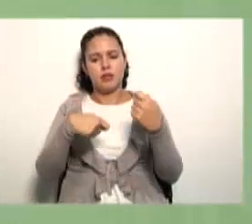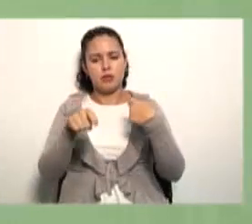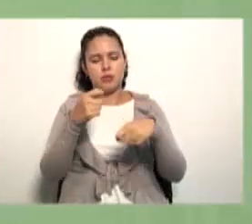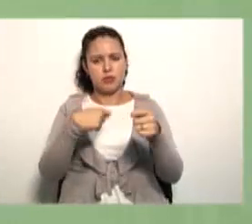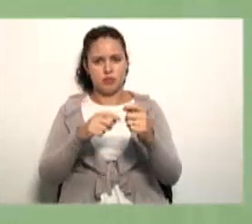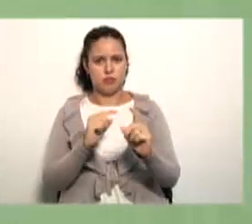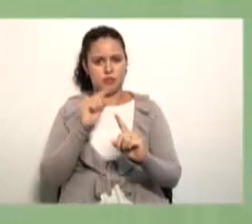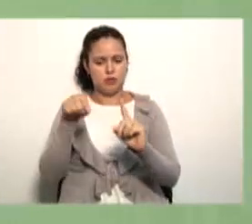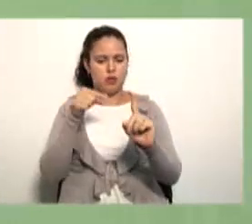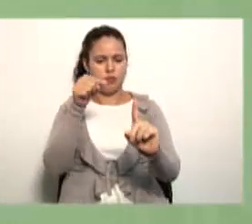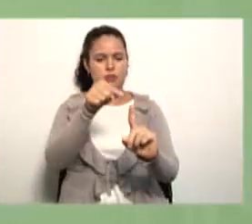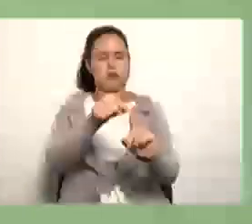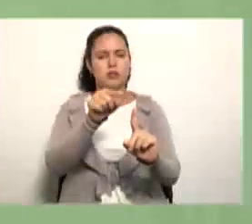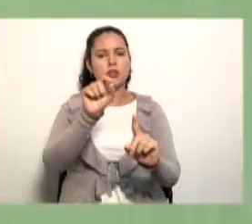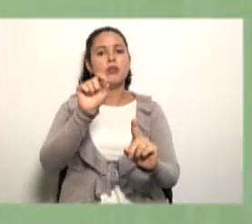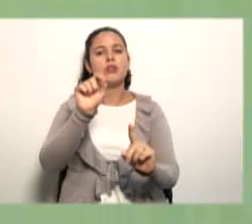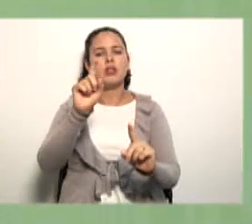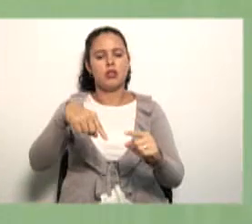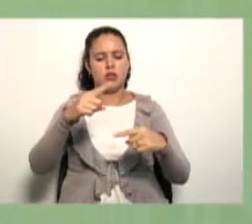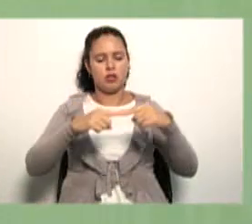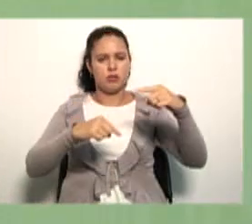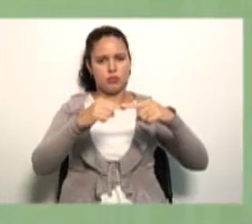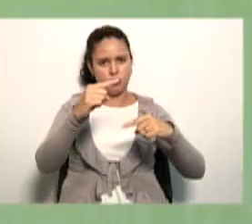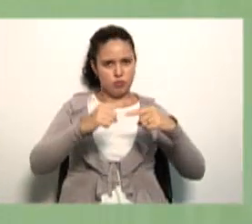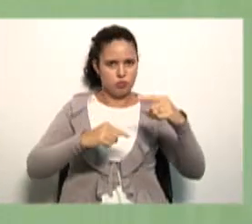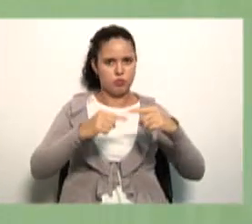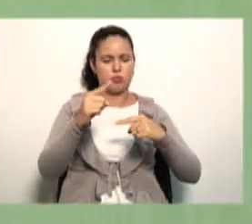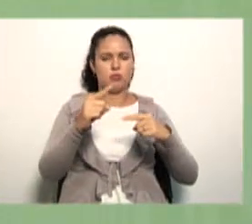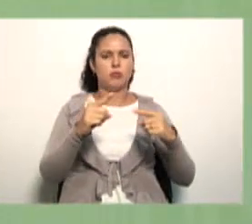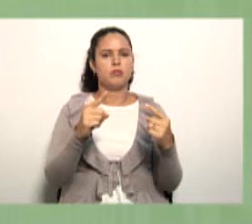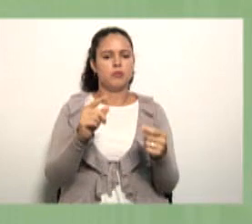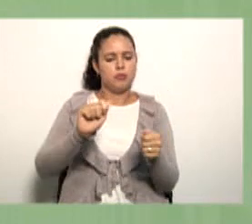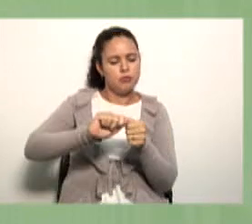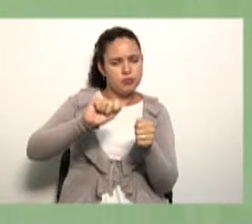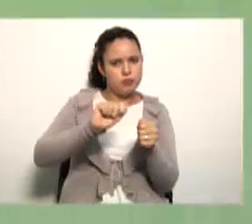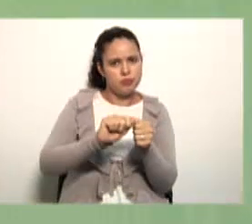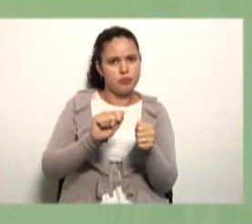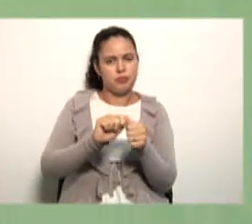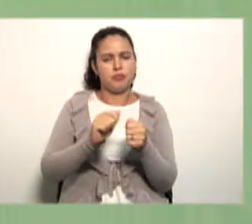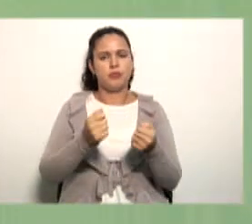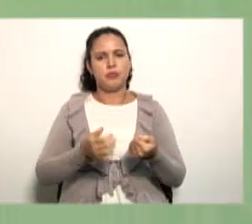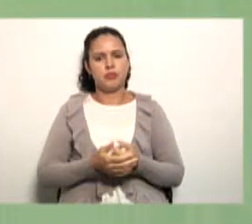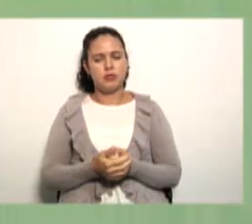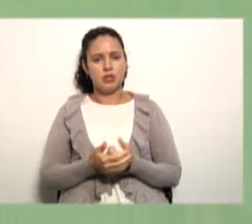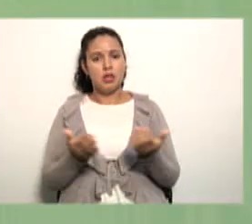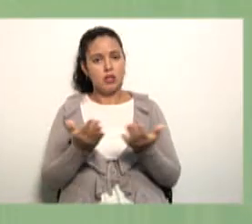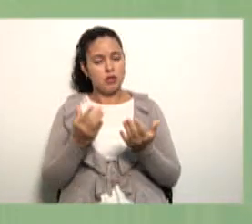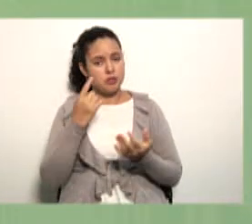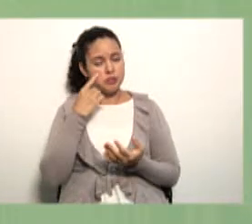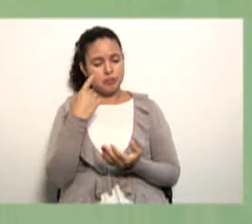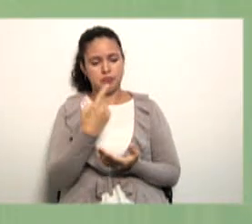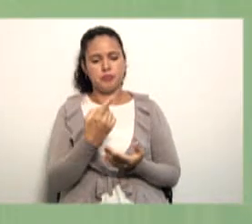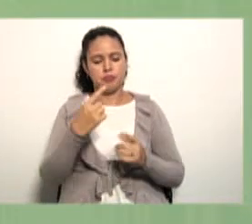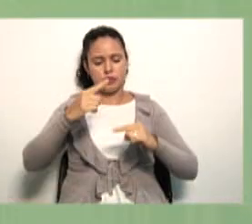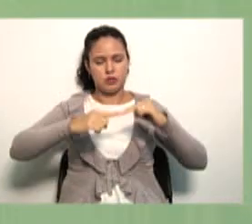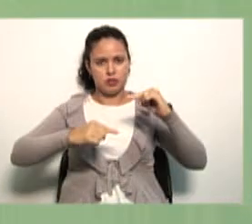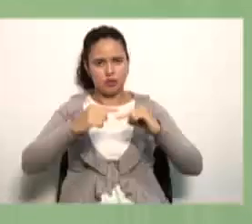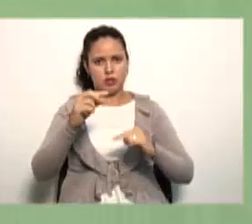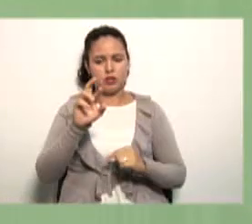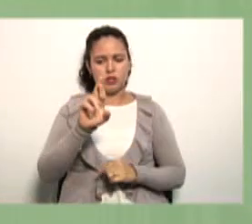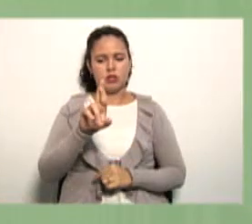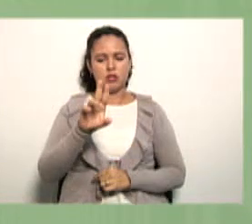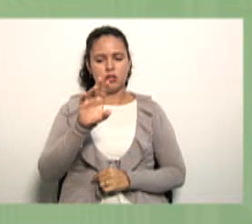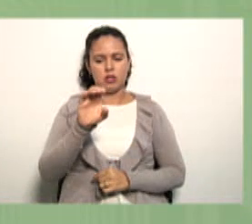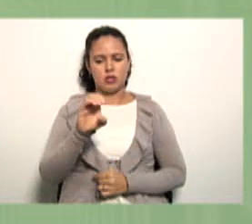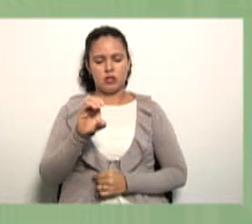recursos produtivos. Então, a gente olhou do lado das necessidades, agora vamos olhar do lado dos recursos. Nós